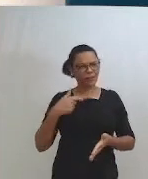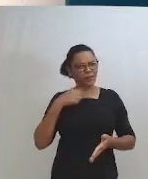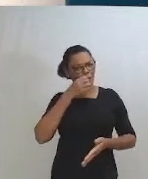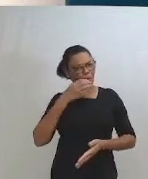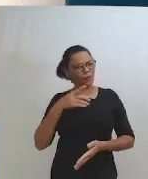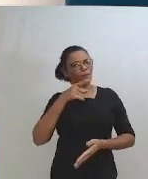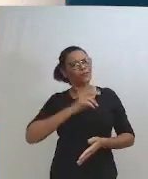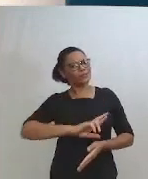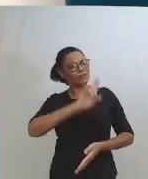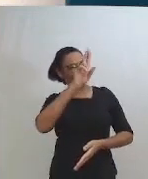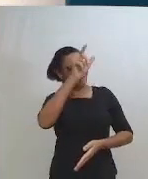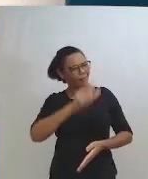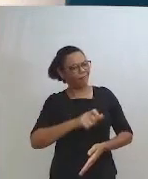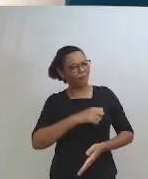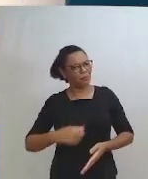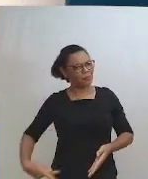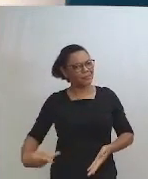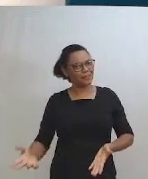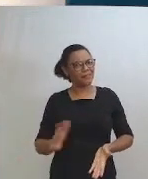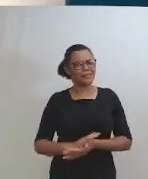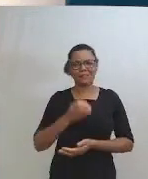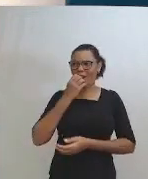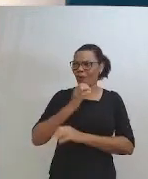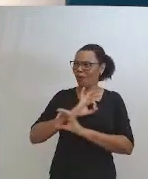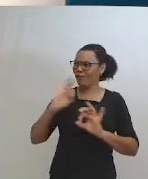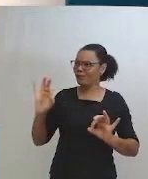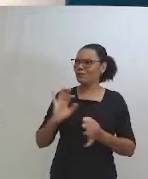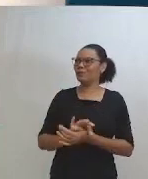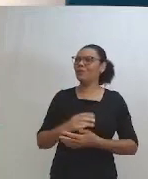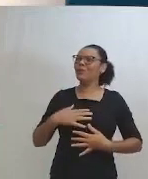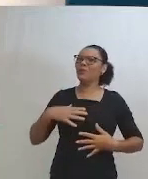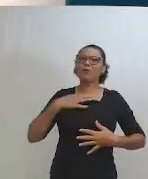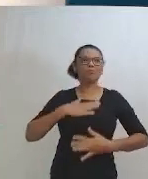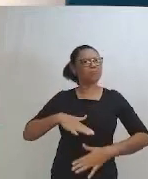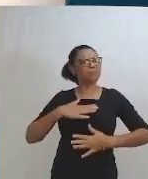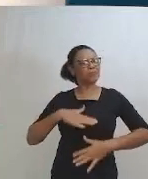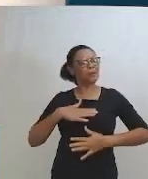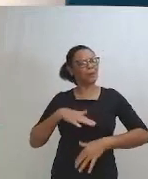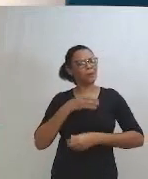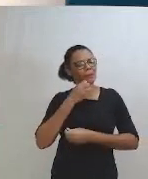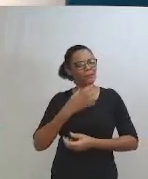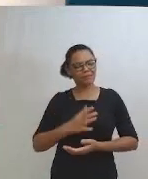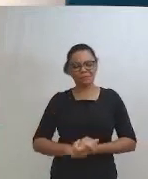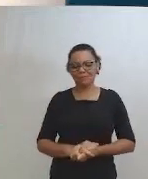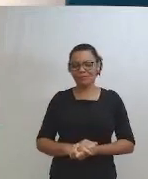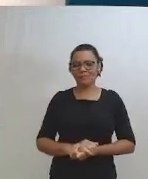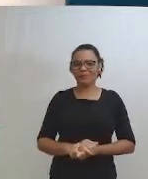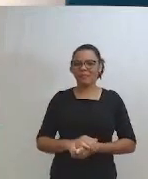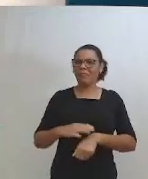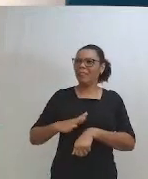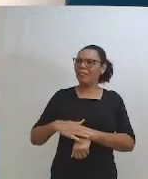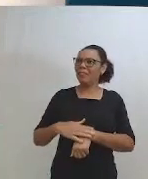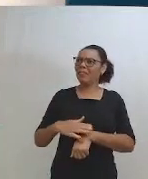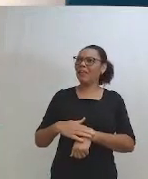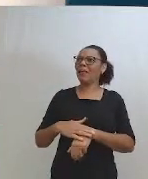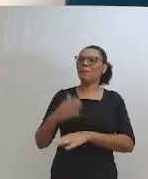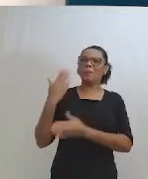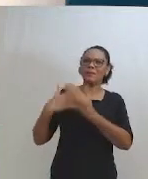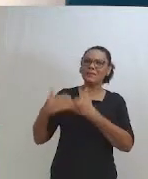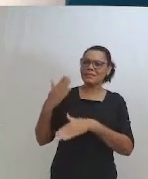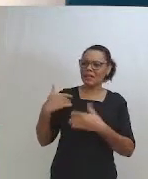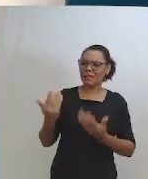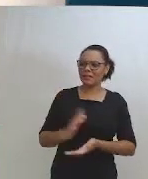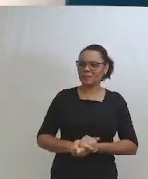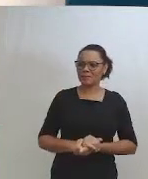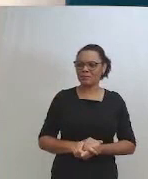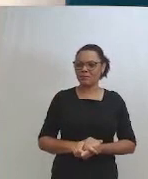presidência. Estou tão tranquila, não é? Quanto tempo já presidi? É verdade. Não é? A